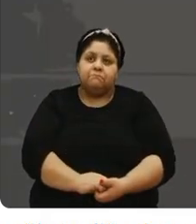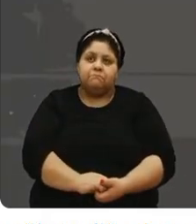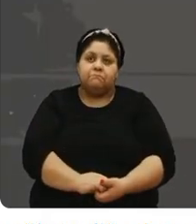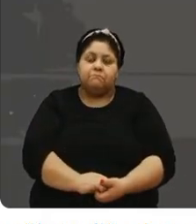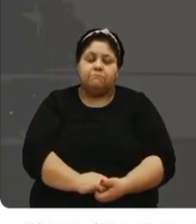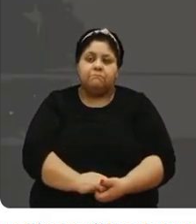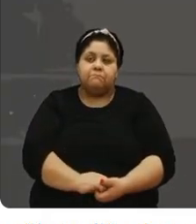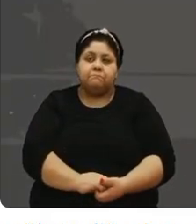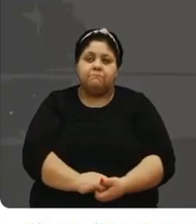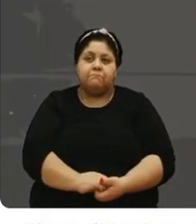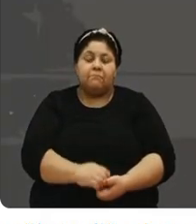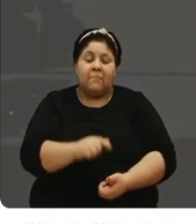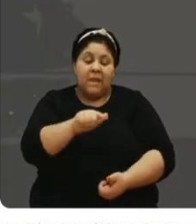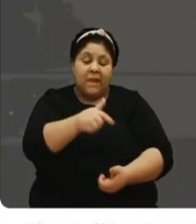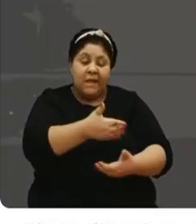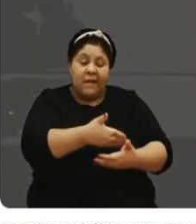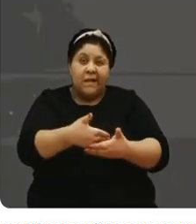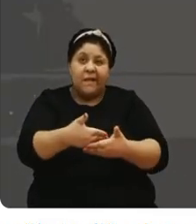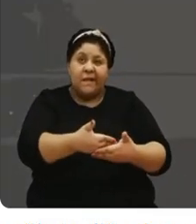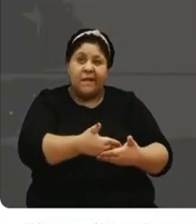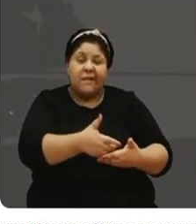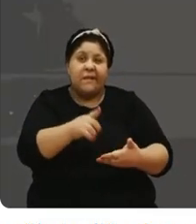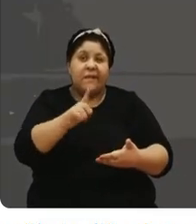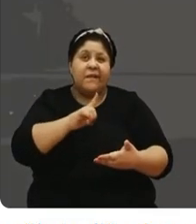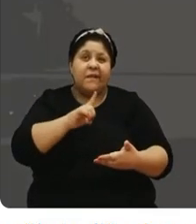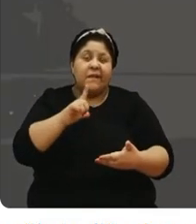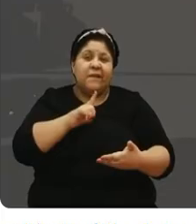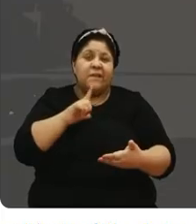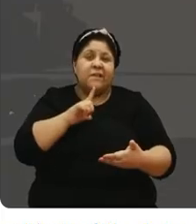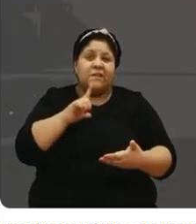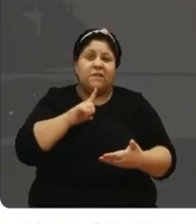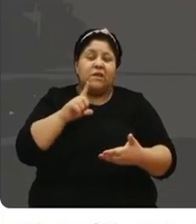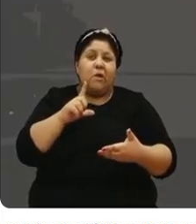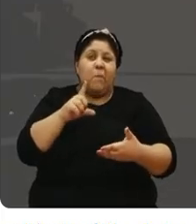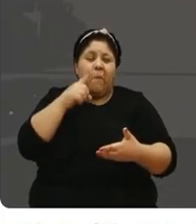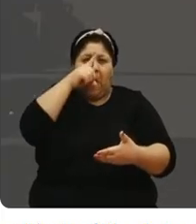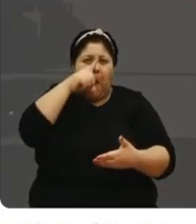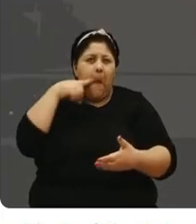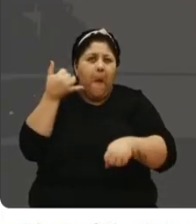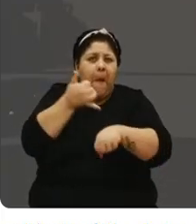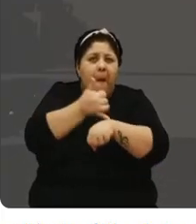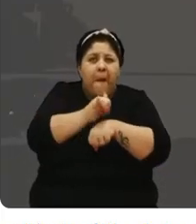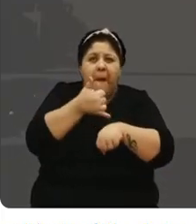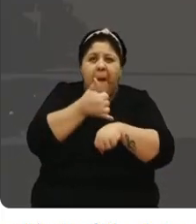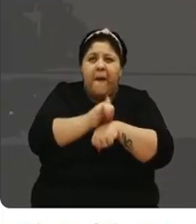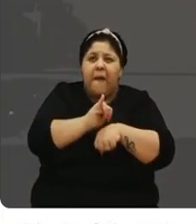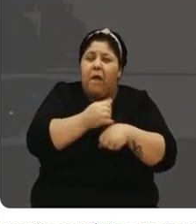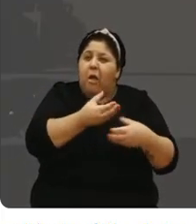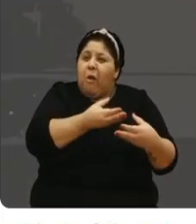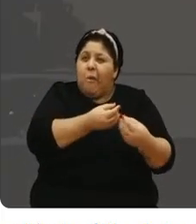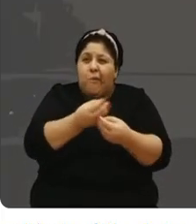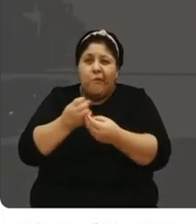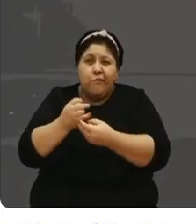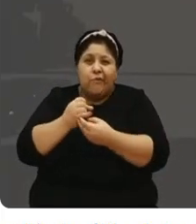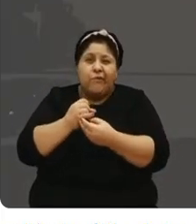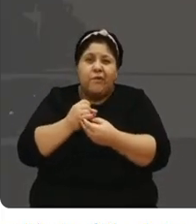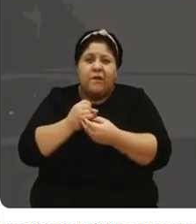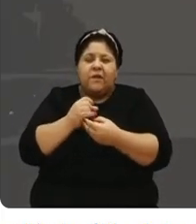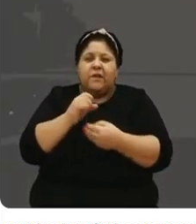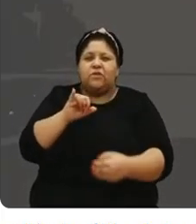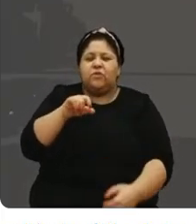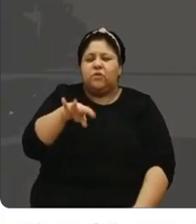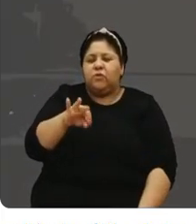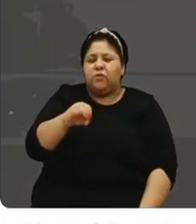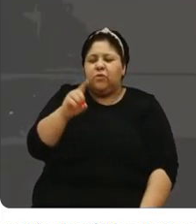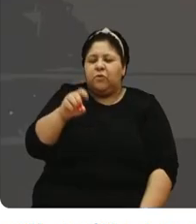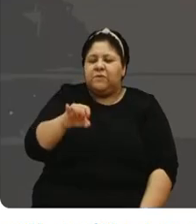então, assim, e esse bebê tinha uma intoxicação por alumínio de 65, é uma super intoxicação por alumínio. O risco